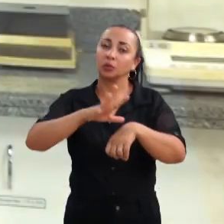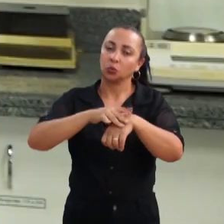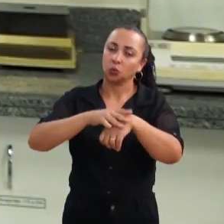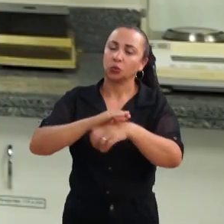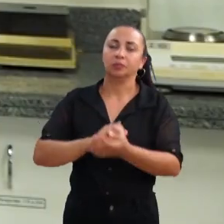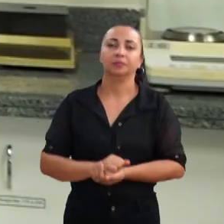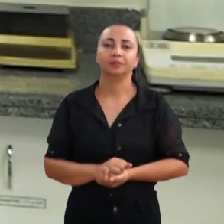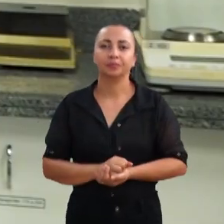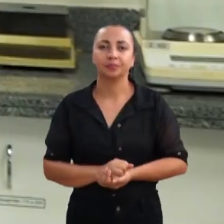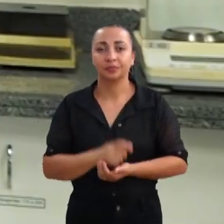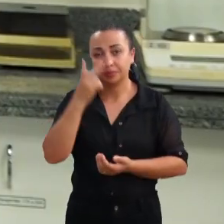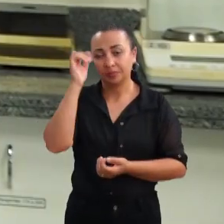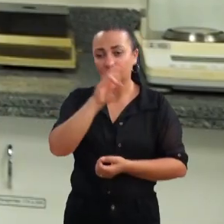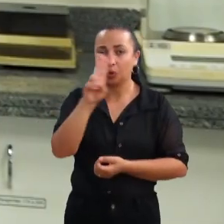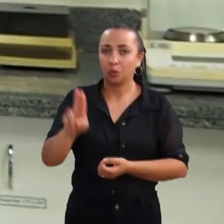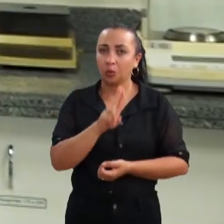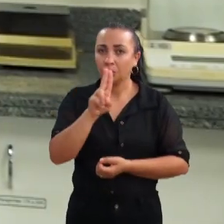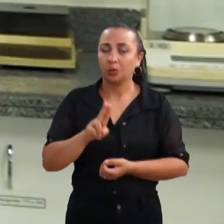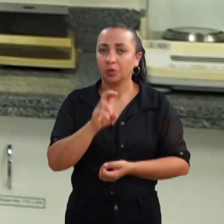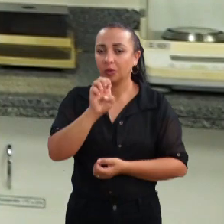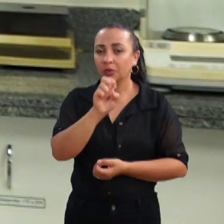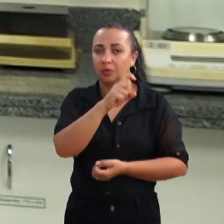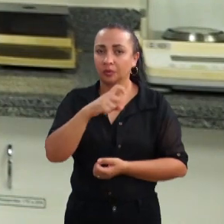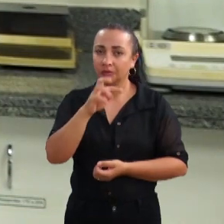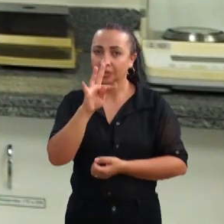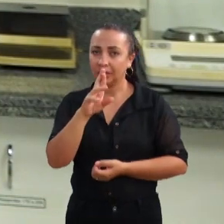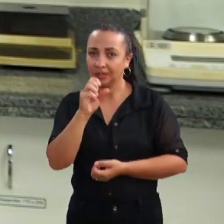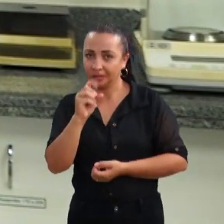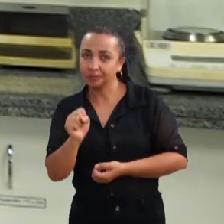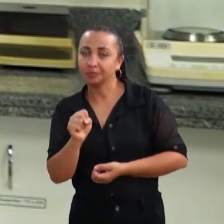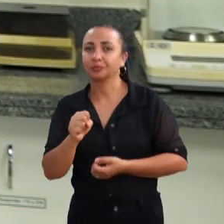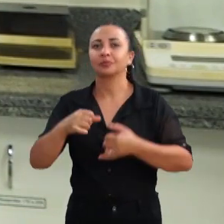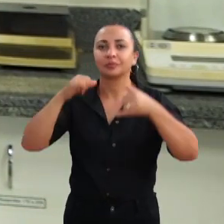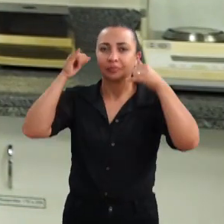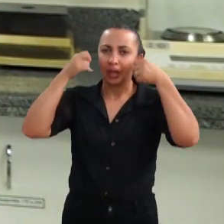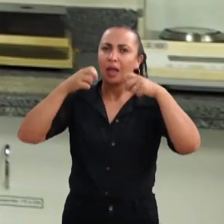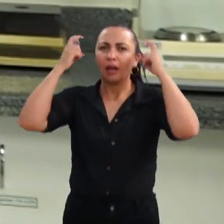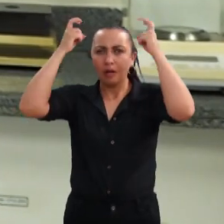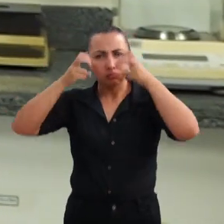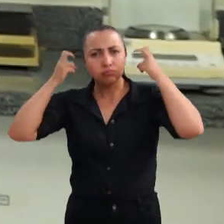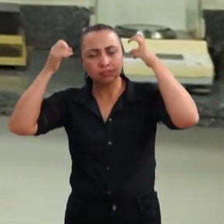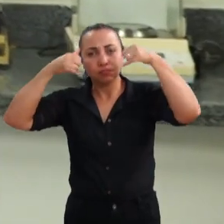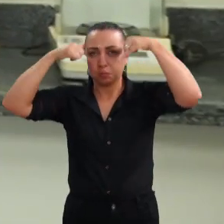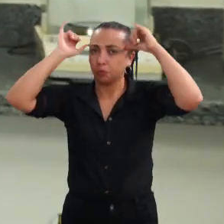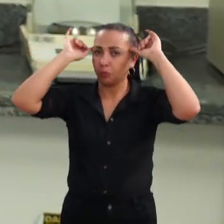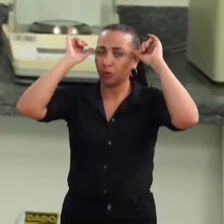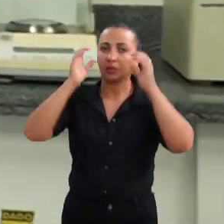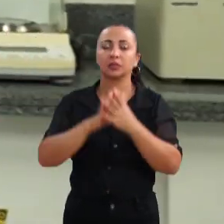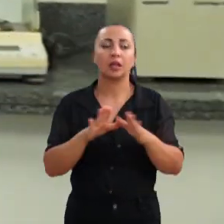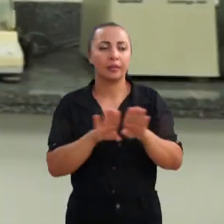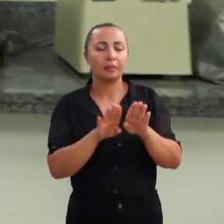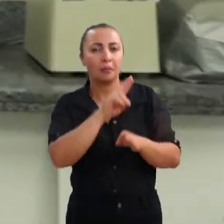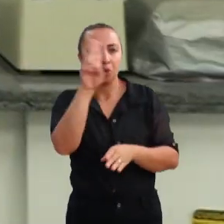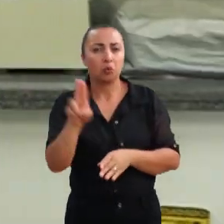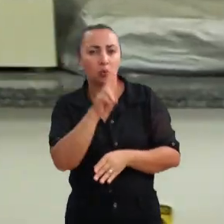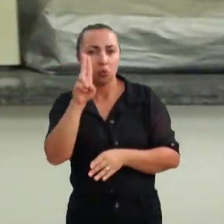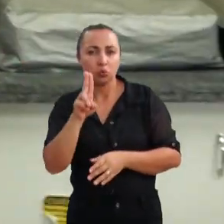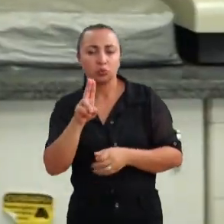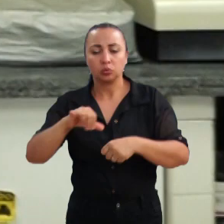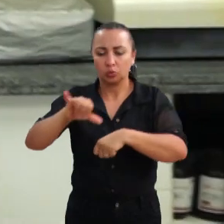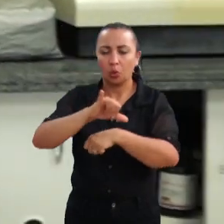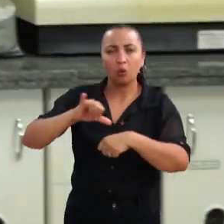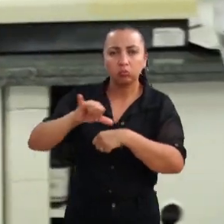doença. Além de usar os extratos pirolenhosos em caprinos e bovinos, os pesquisadores aqui da UFES também estão